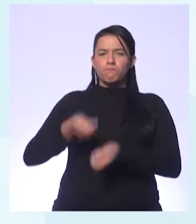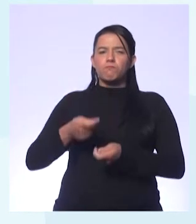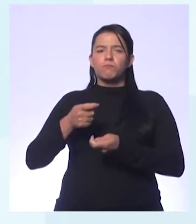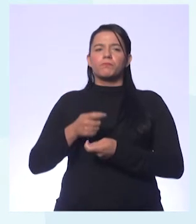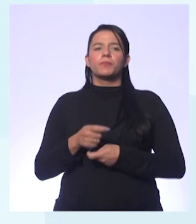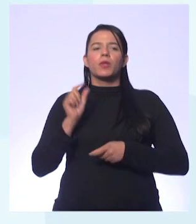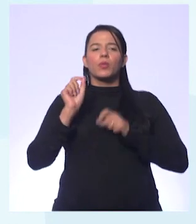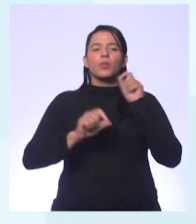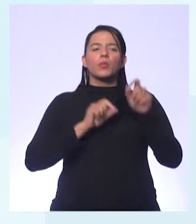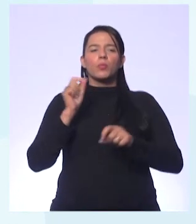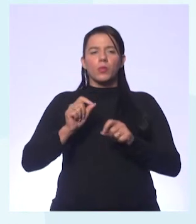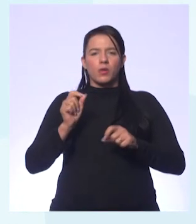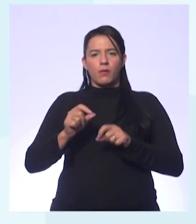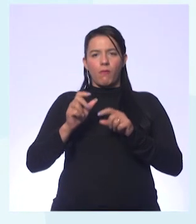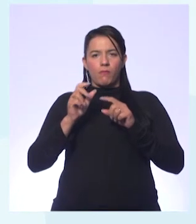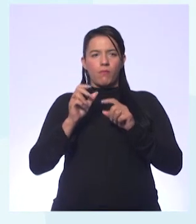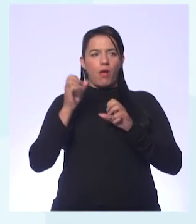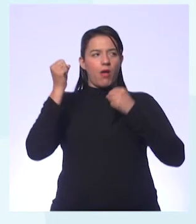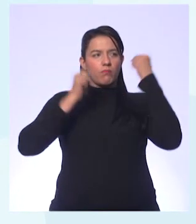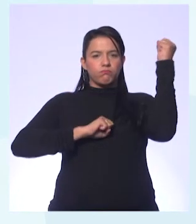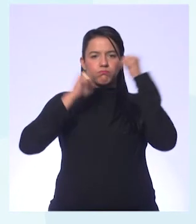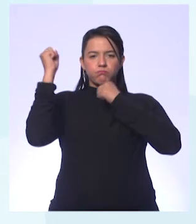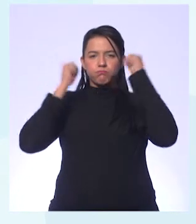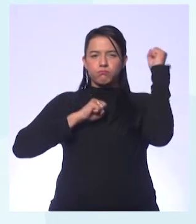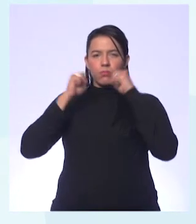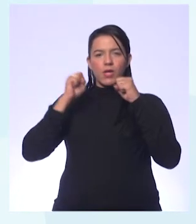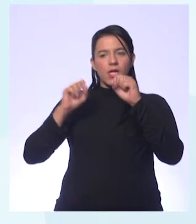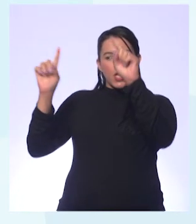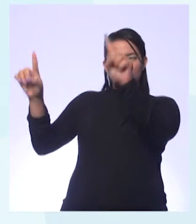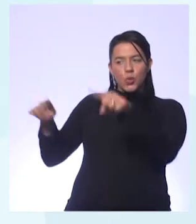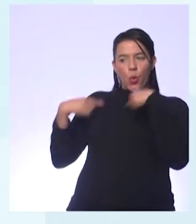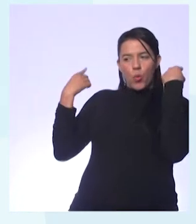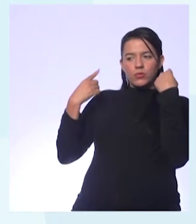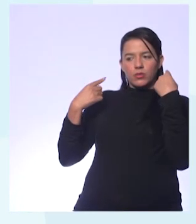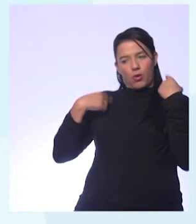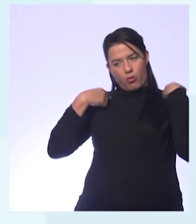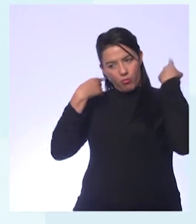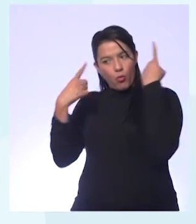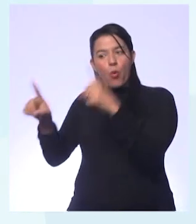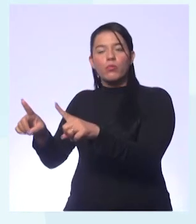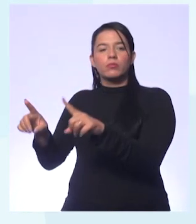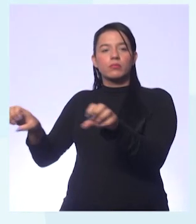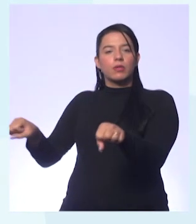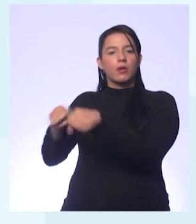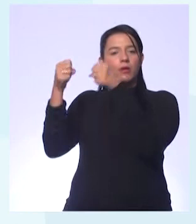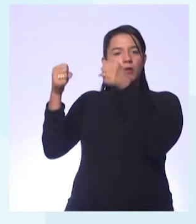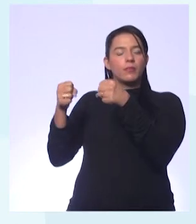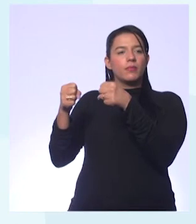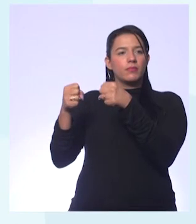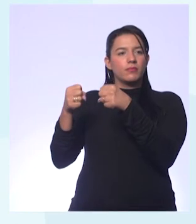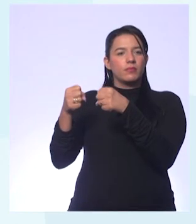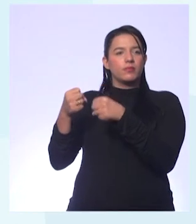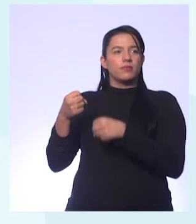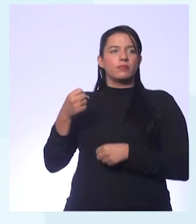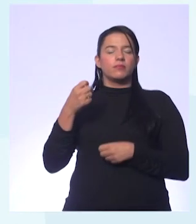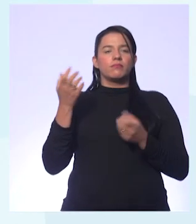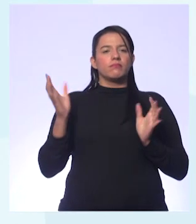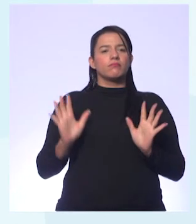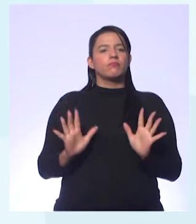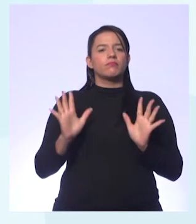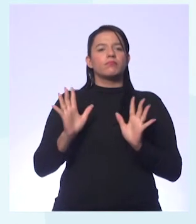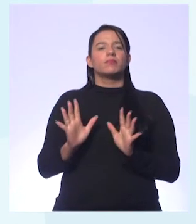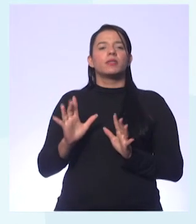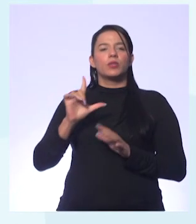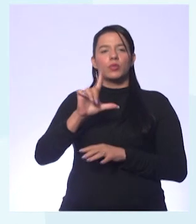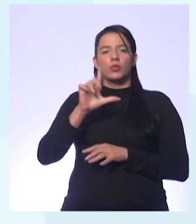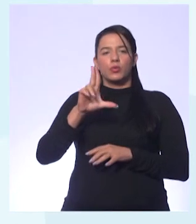imaginavam assim, ó, a máquina é o nosso inimigo, vamos quebrar a máquina. Mas, pessoal, nós sabemos que a